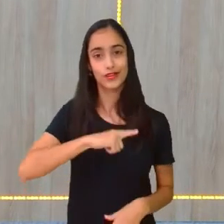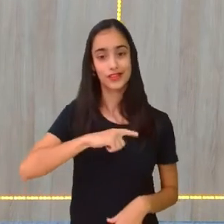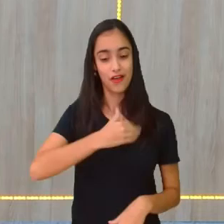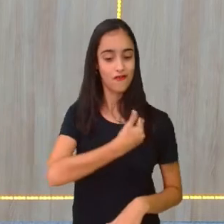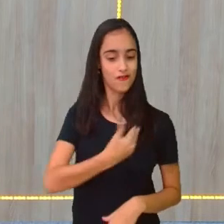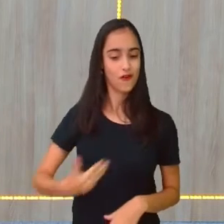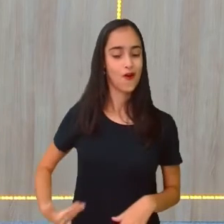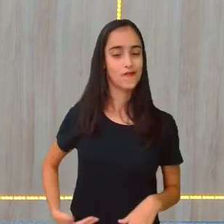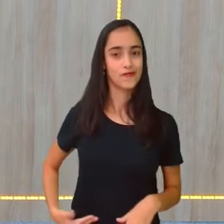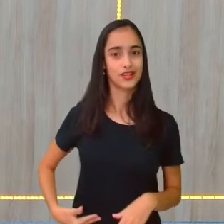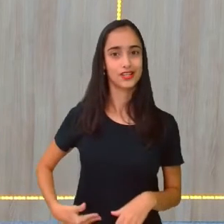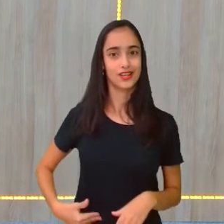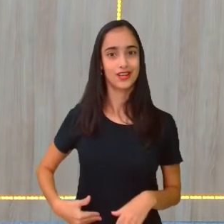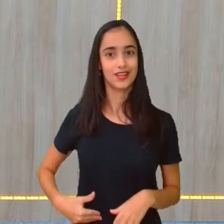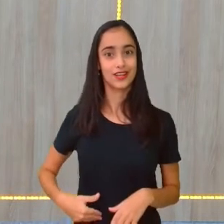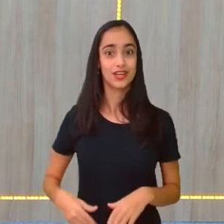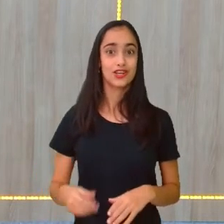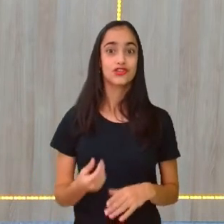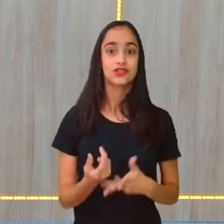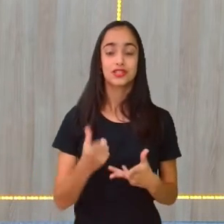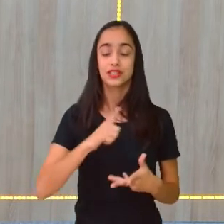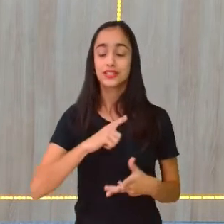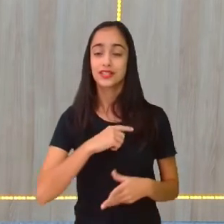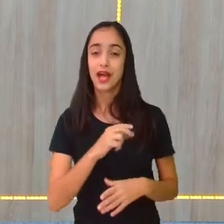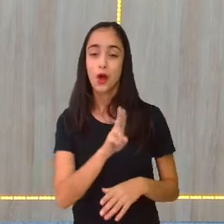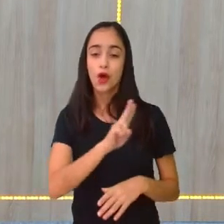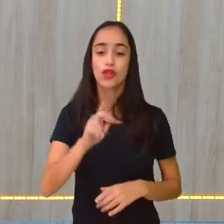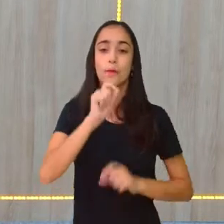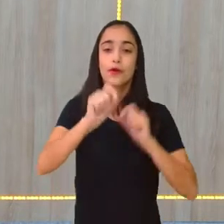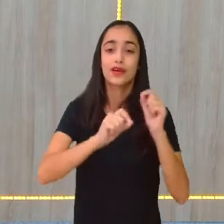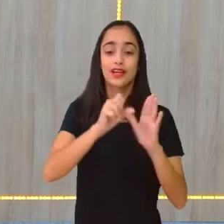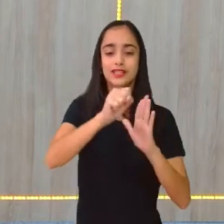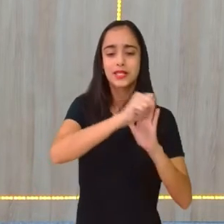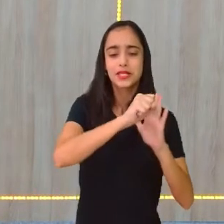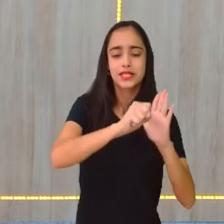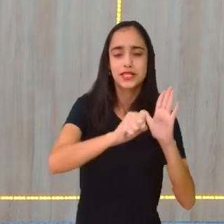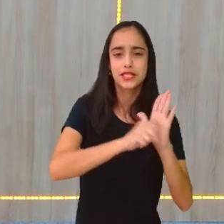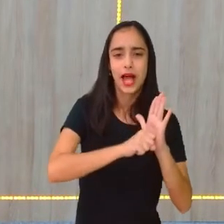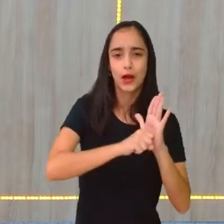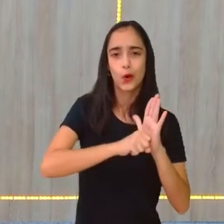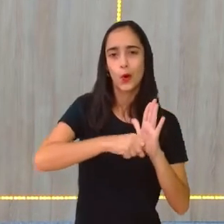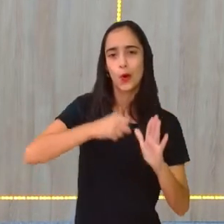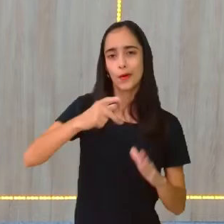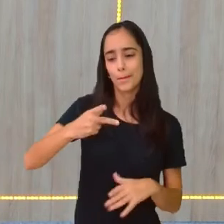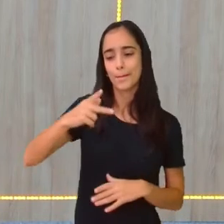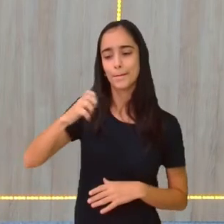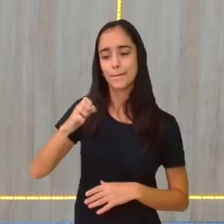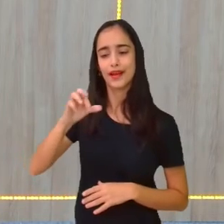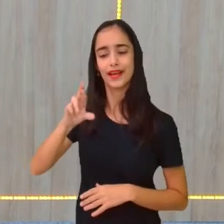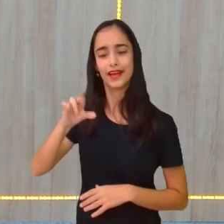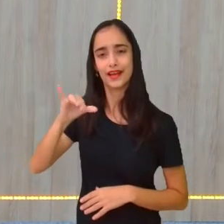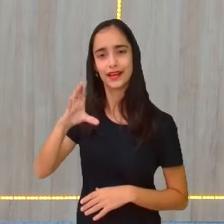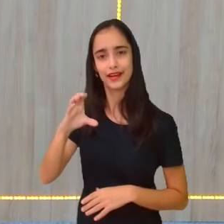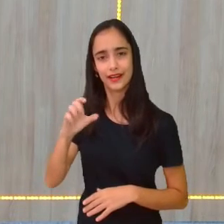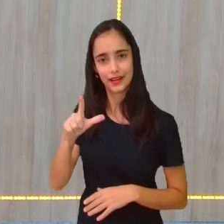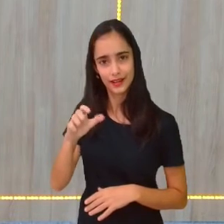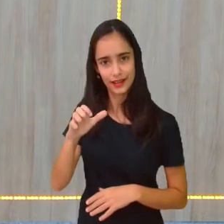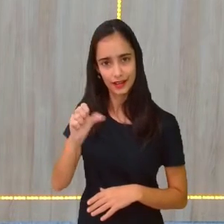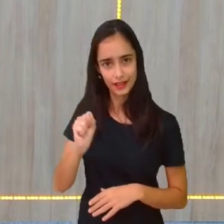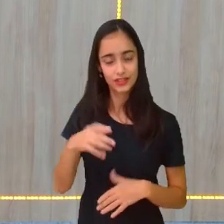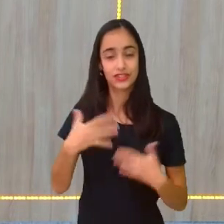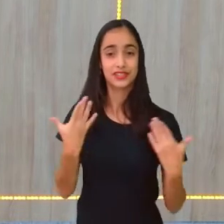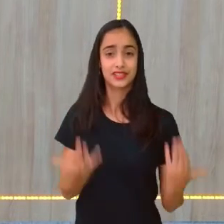chamado de século de Péricles, tão importante que foi esse camarada. Então, esse século